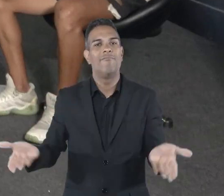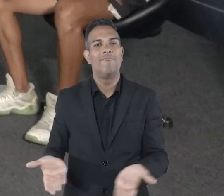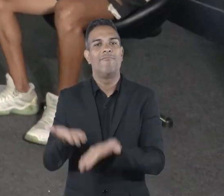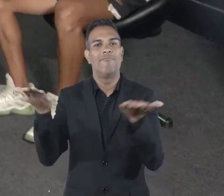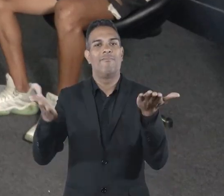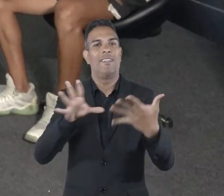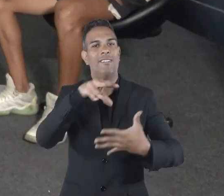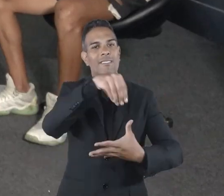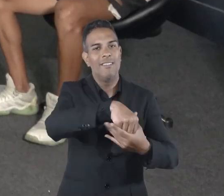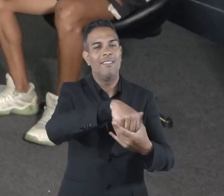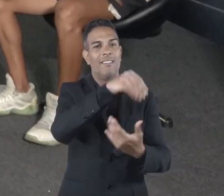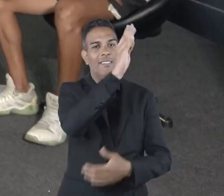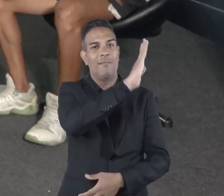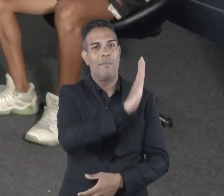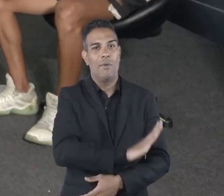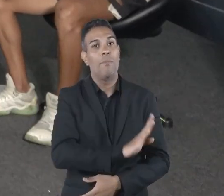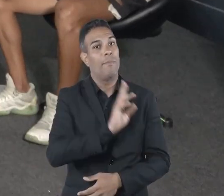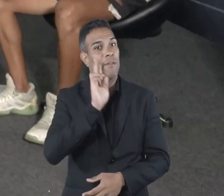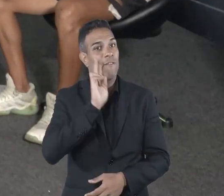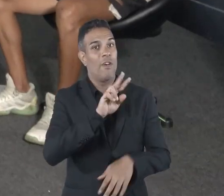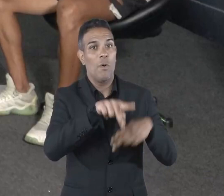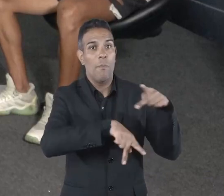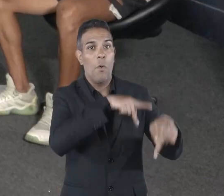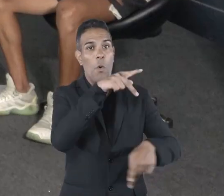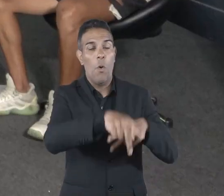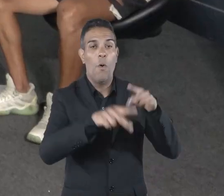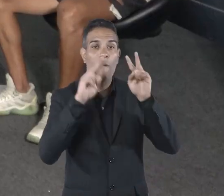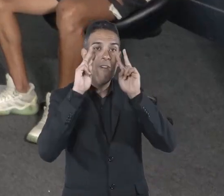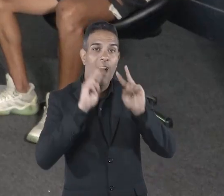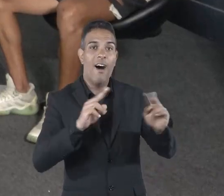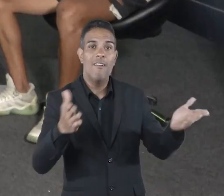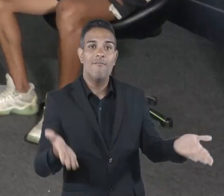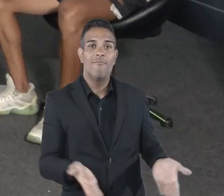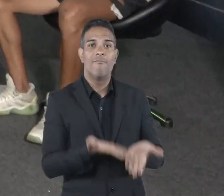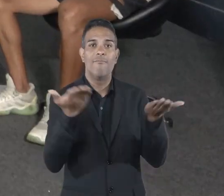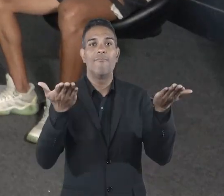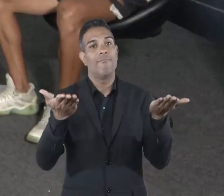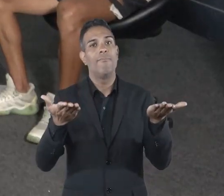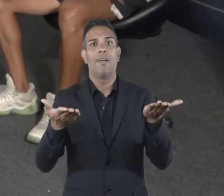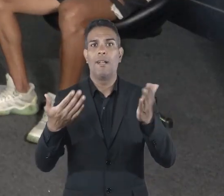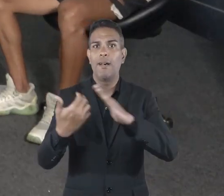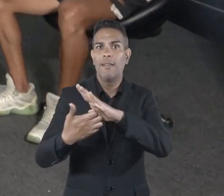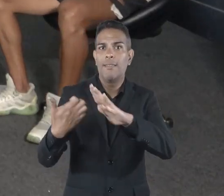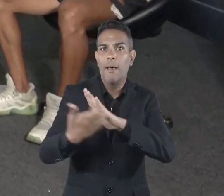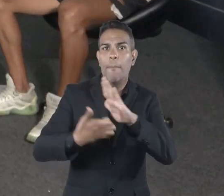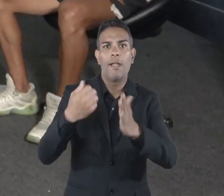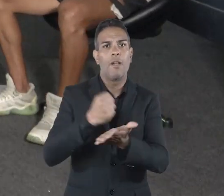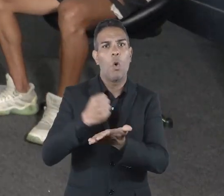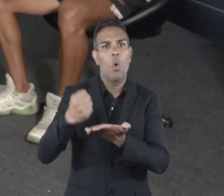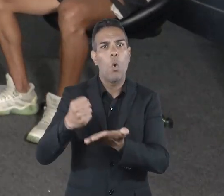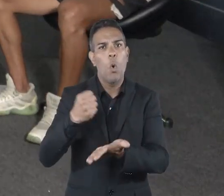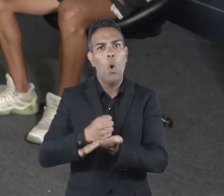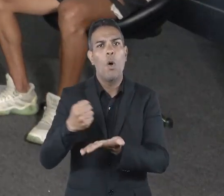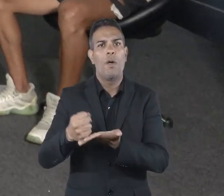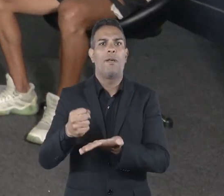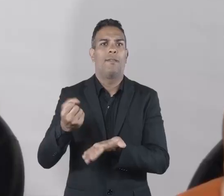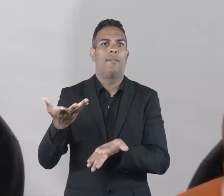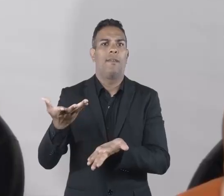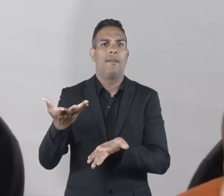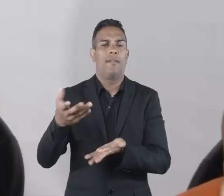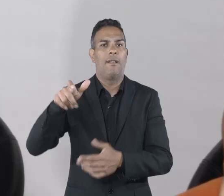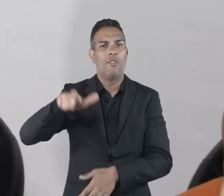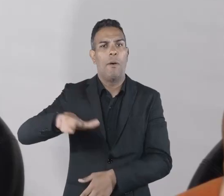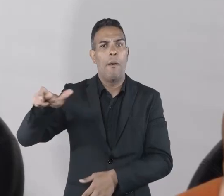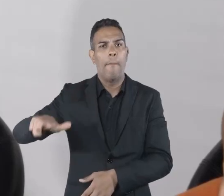porque procurar financiamento é uma profissão e infelizmente não é minha profissão, eu não tenho ninguém na minha equipe que é a profissão